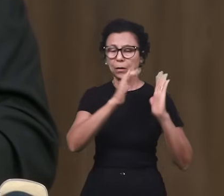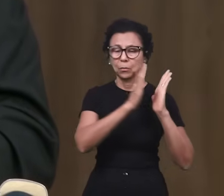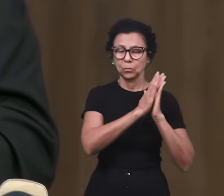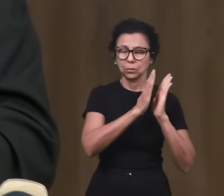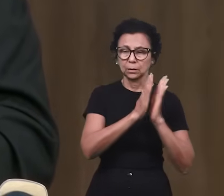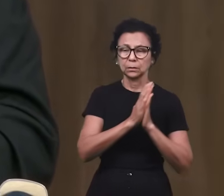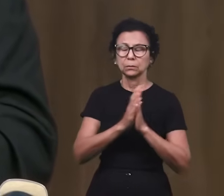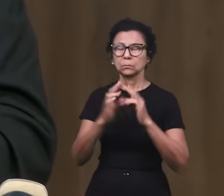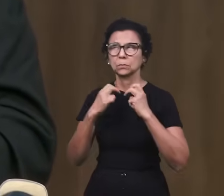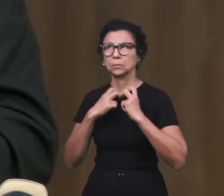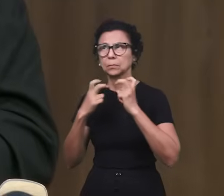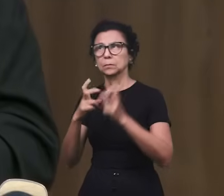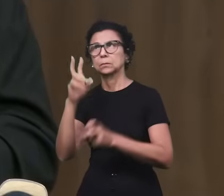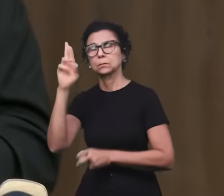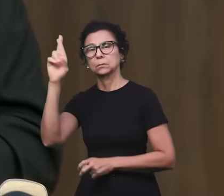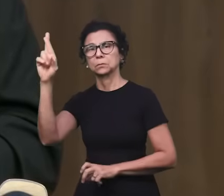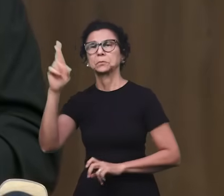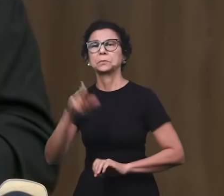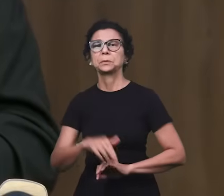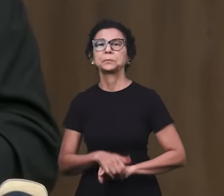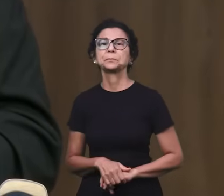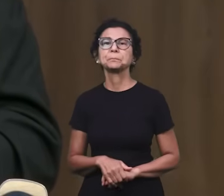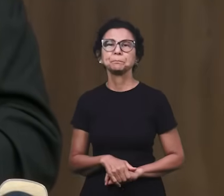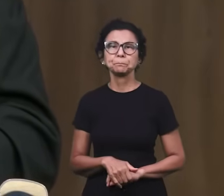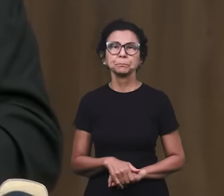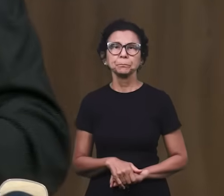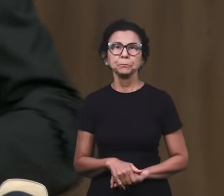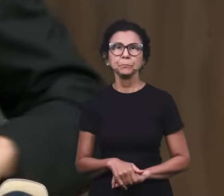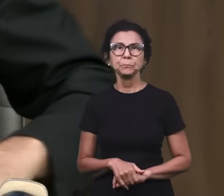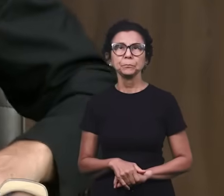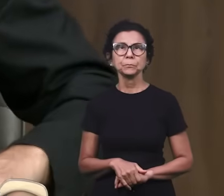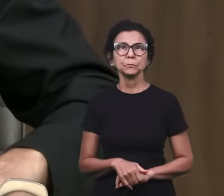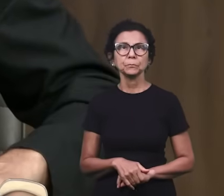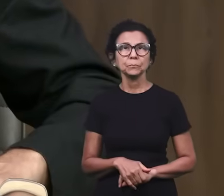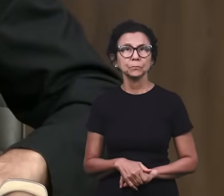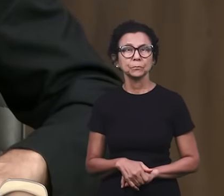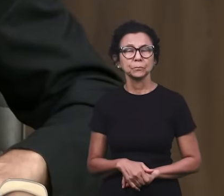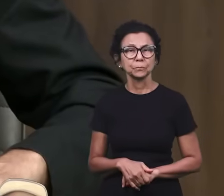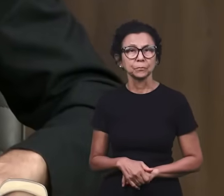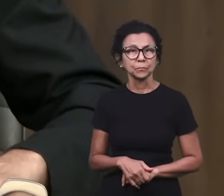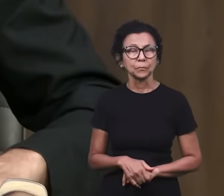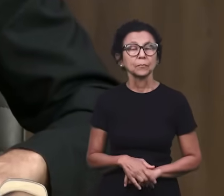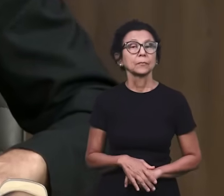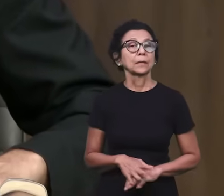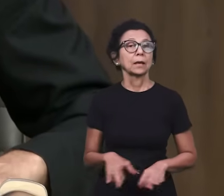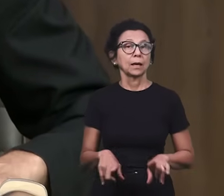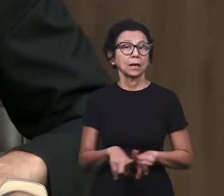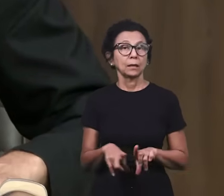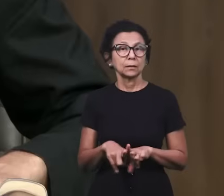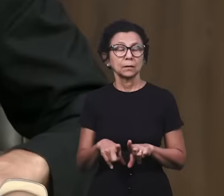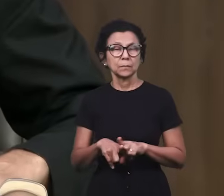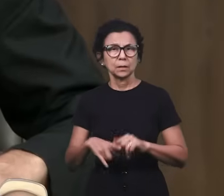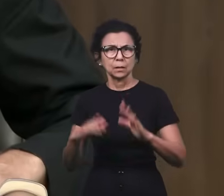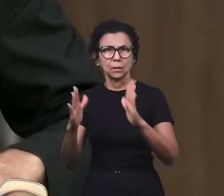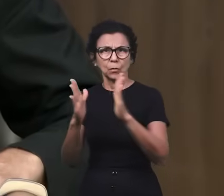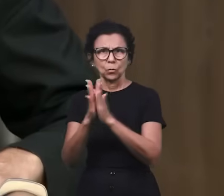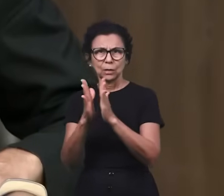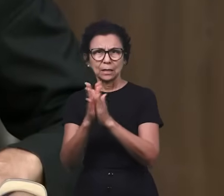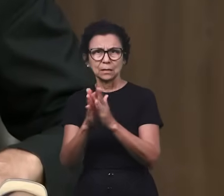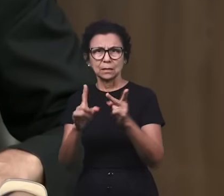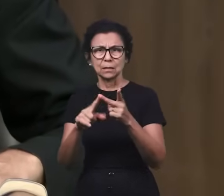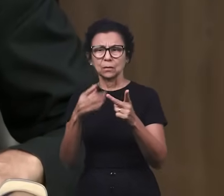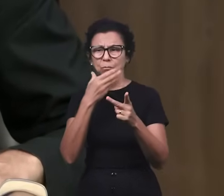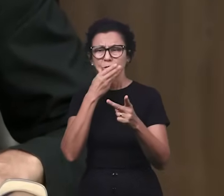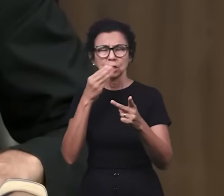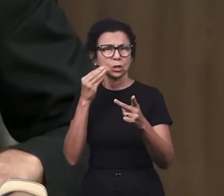E veja uma coisa importante, né, Guilherme? O que é a força da oração? O